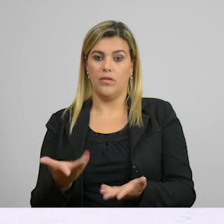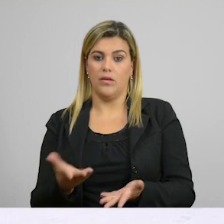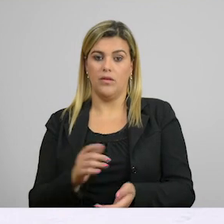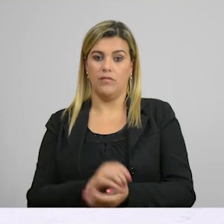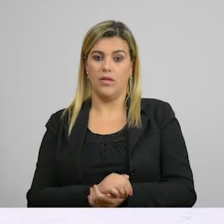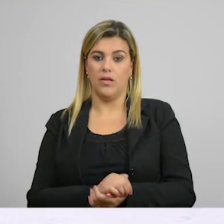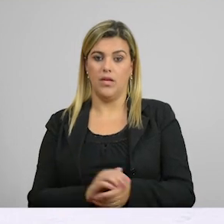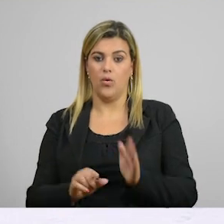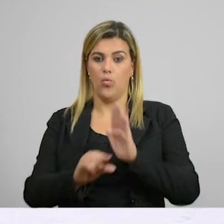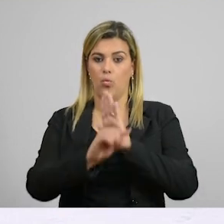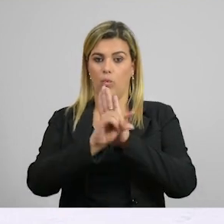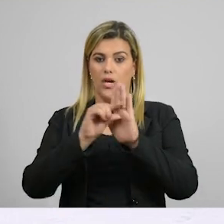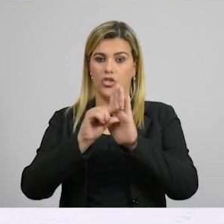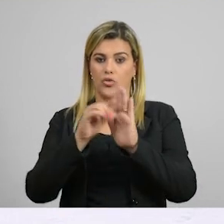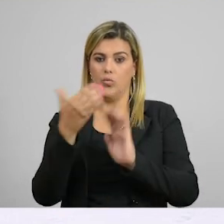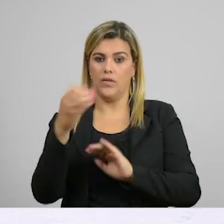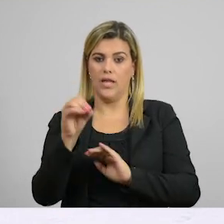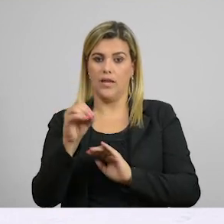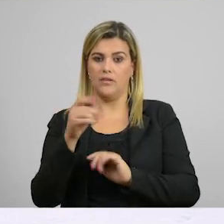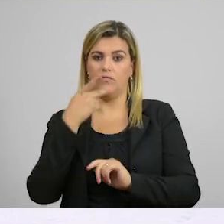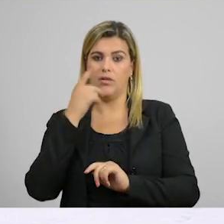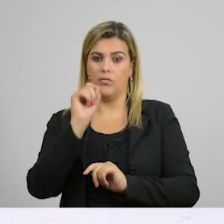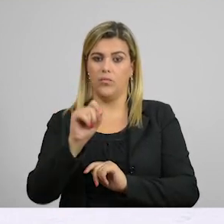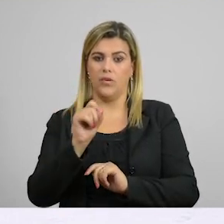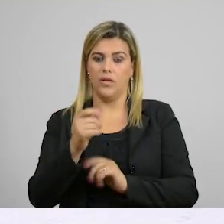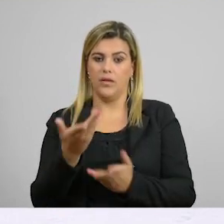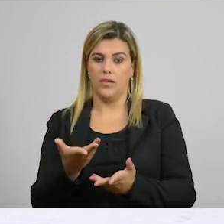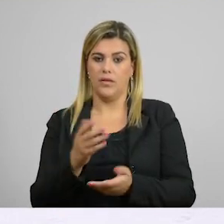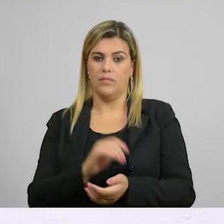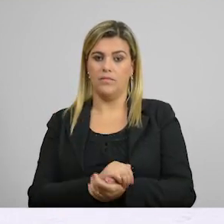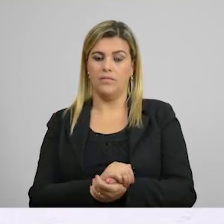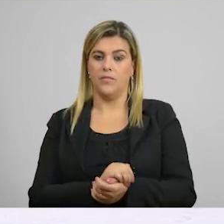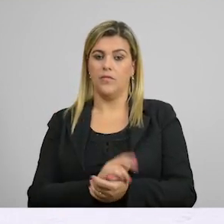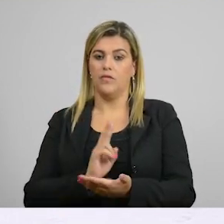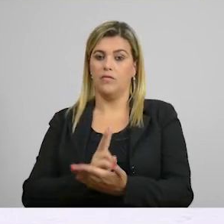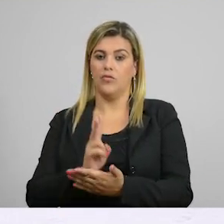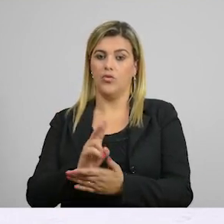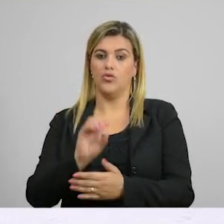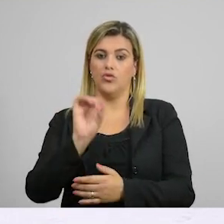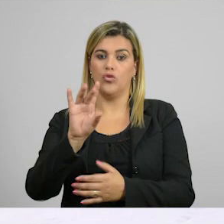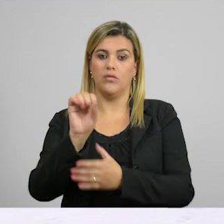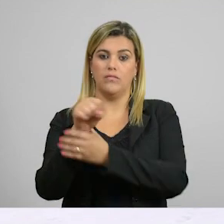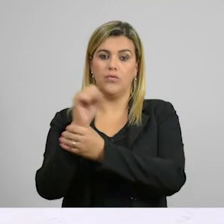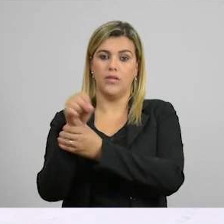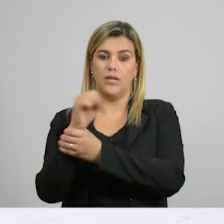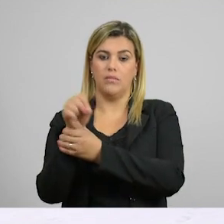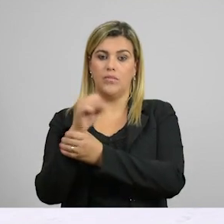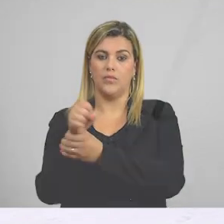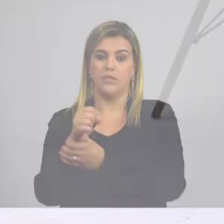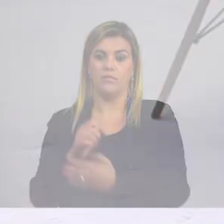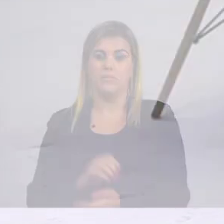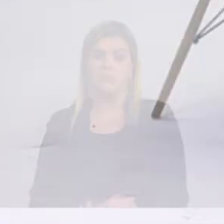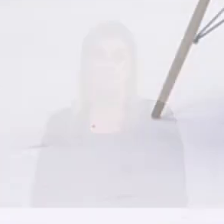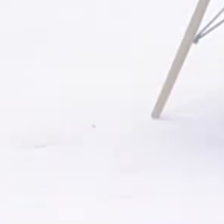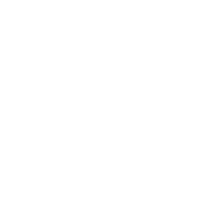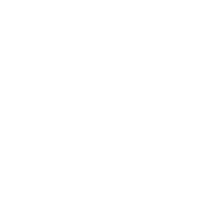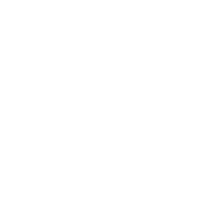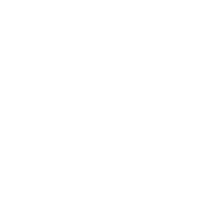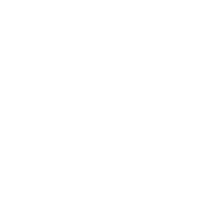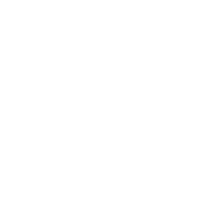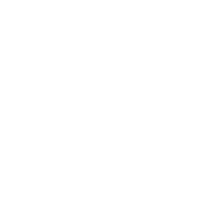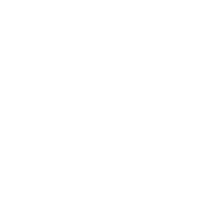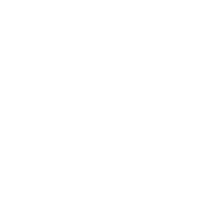se praticou o que o artigo 10 previa, não acontecendo, ficou somente com o fisioterapeuta.